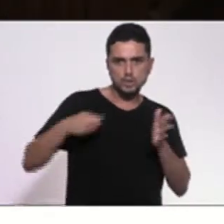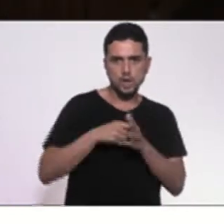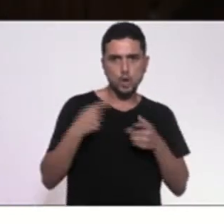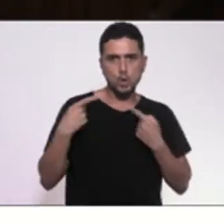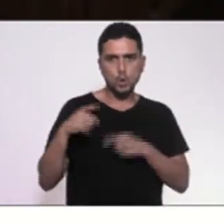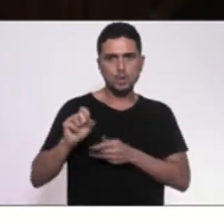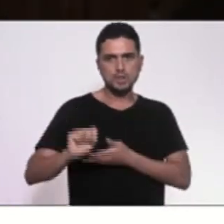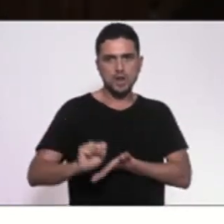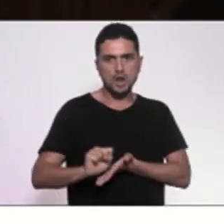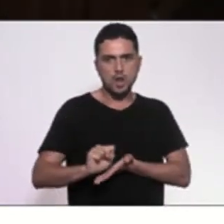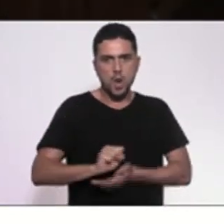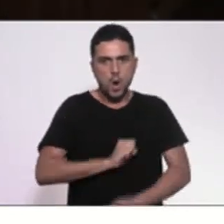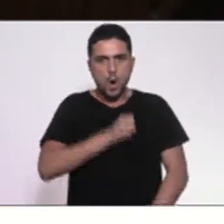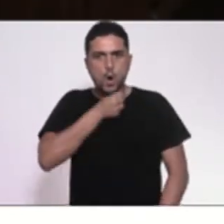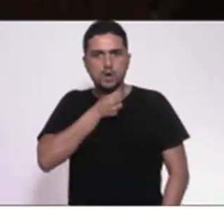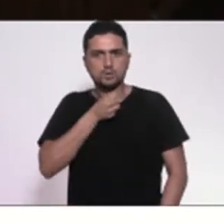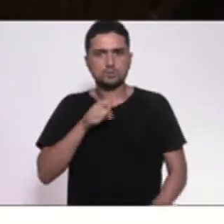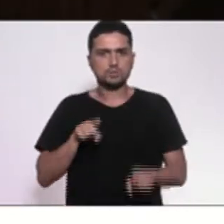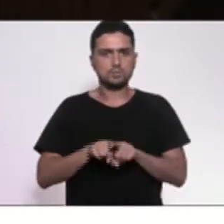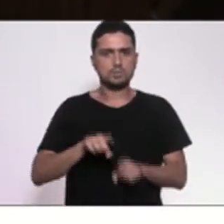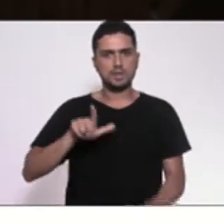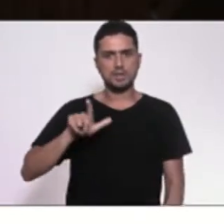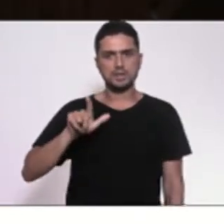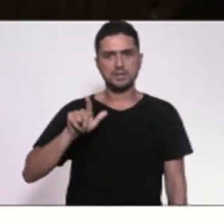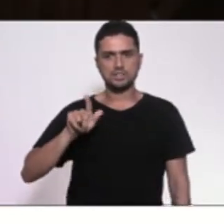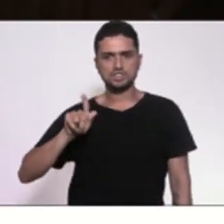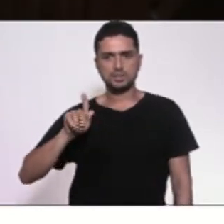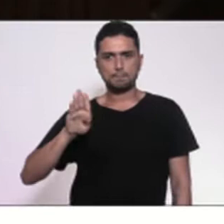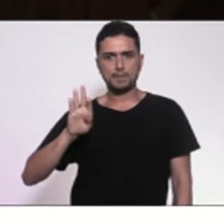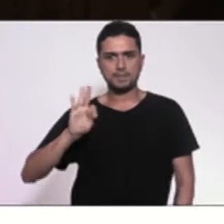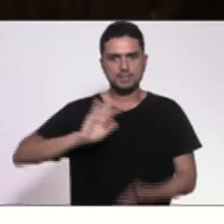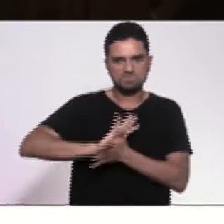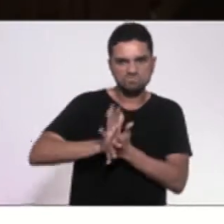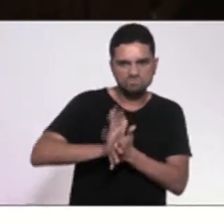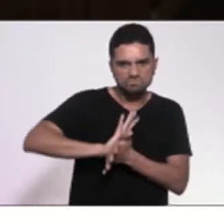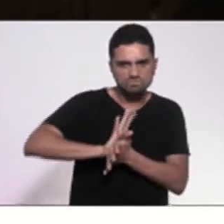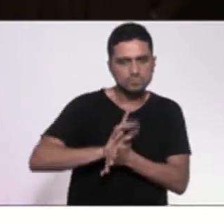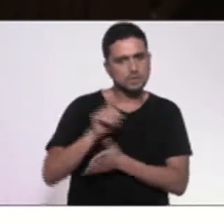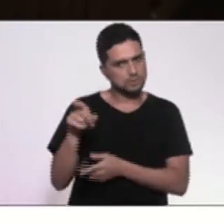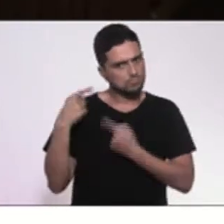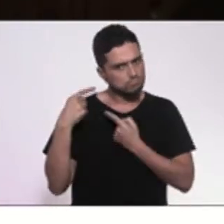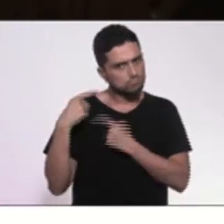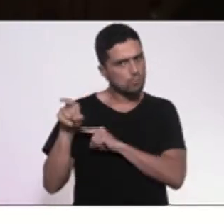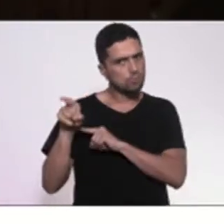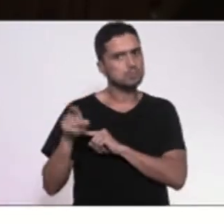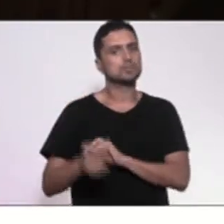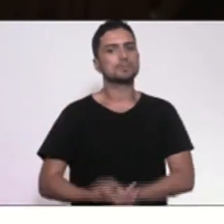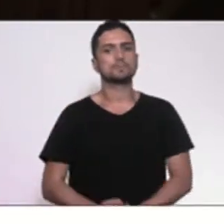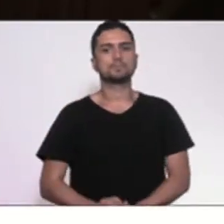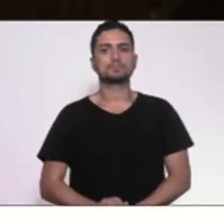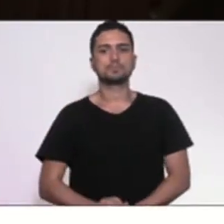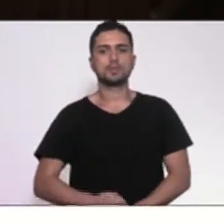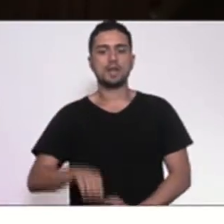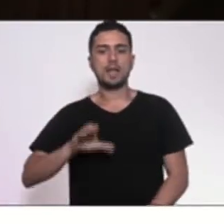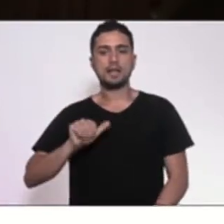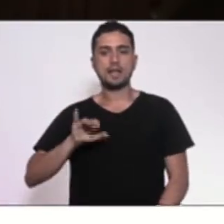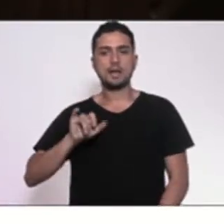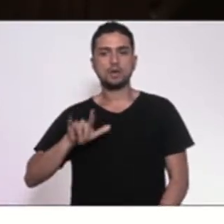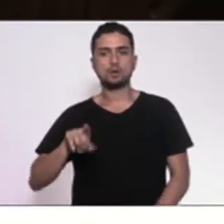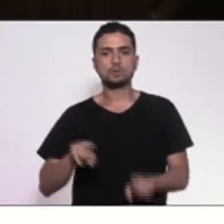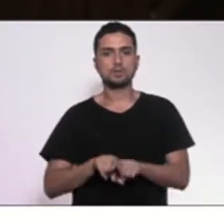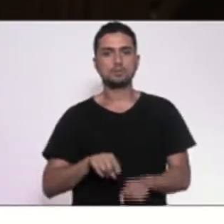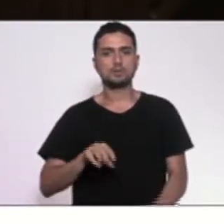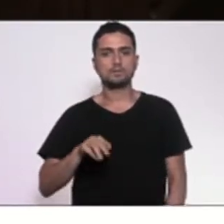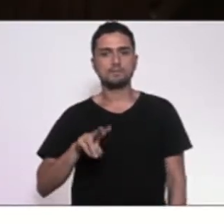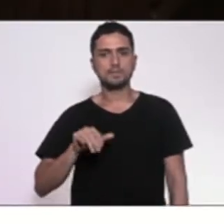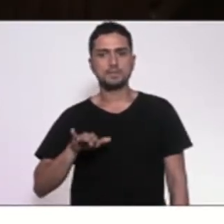LGBTfobia e lesbofobia. Carol Gomes e Vanessa Martins, militantes lésbicas